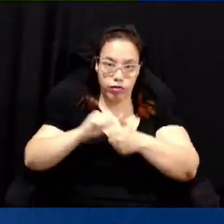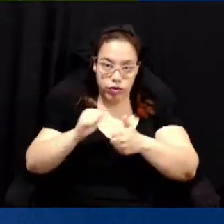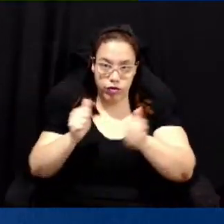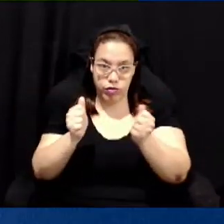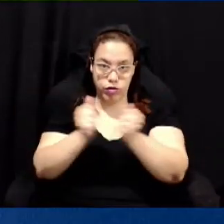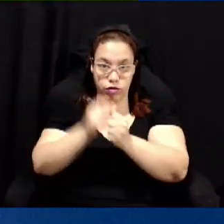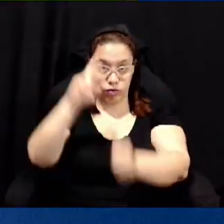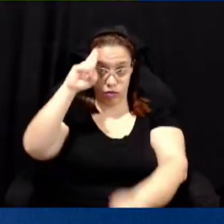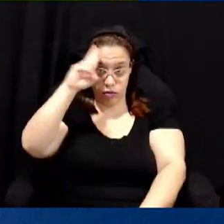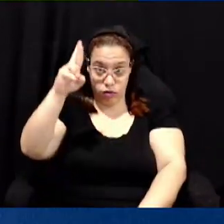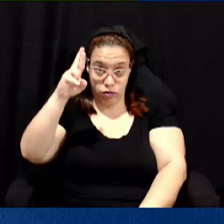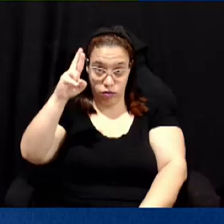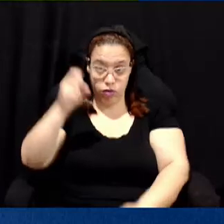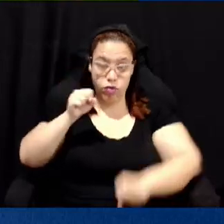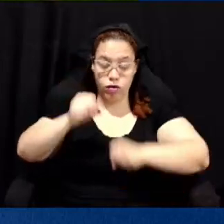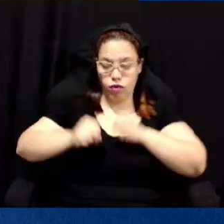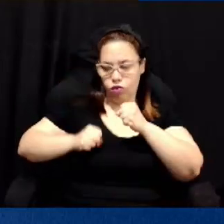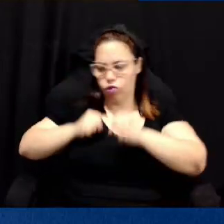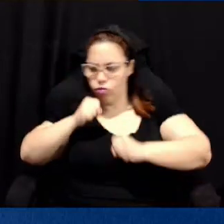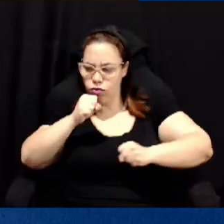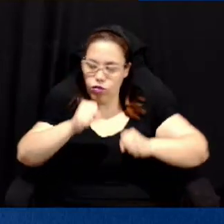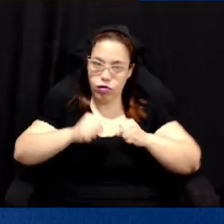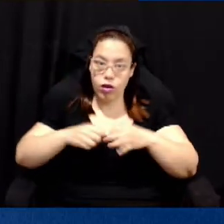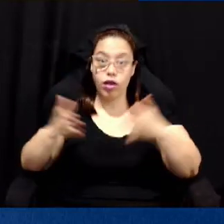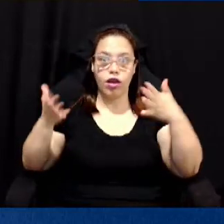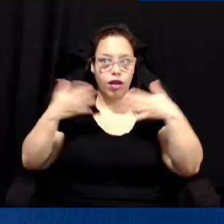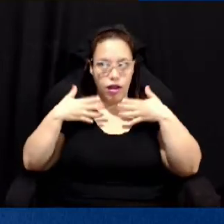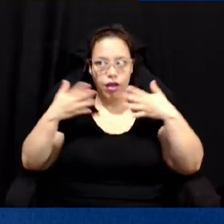em corridas de tirar o fôlego.